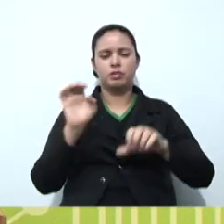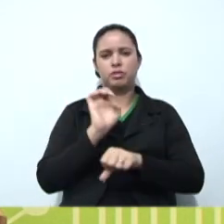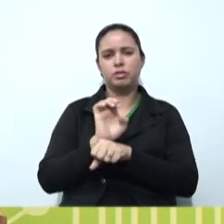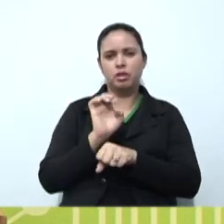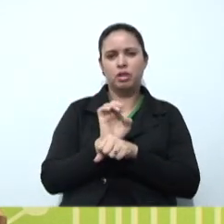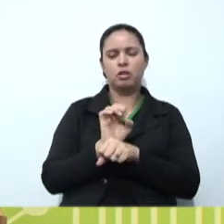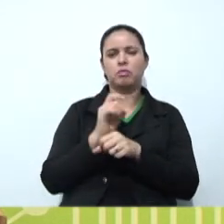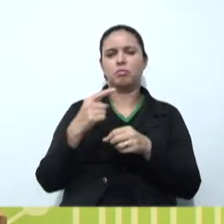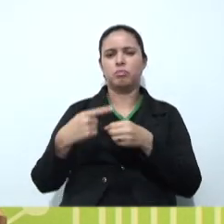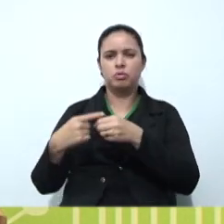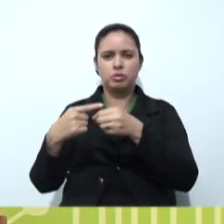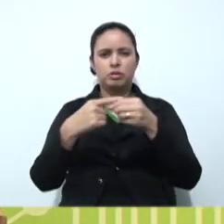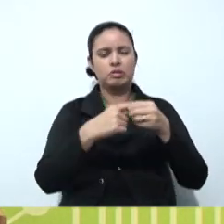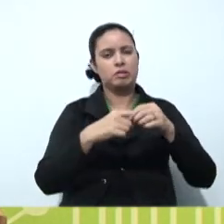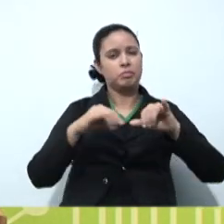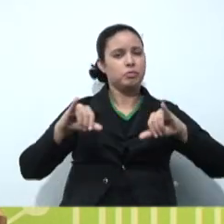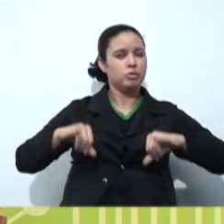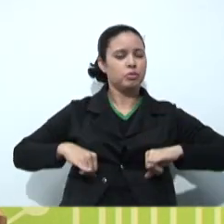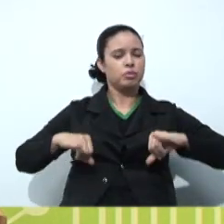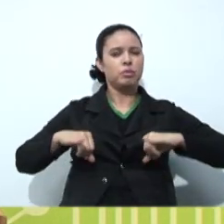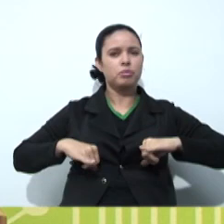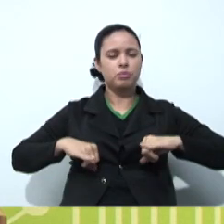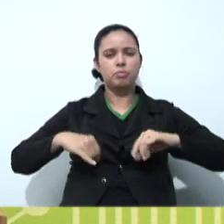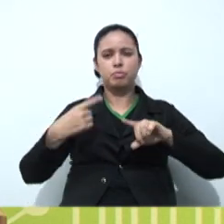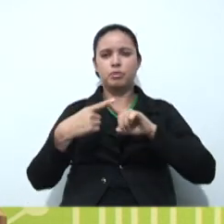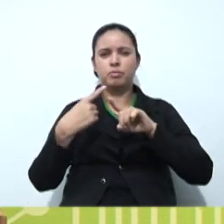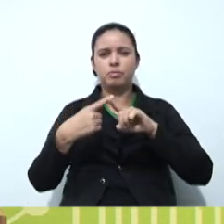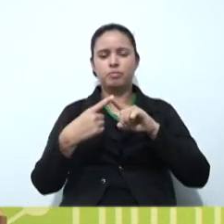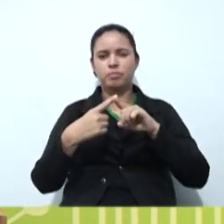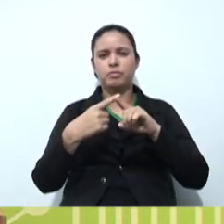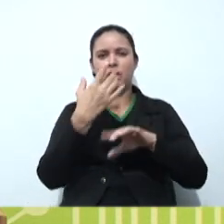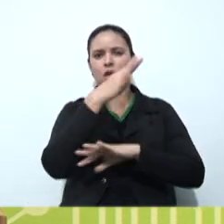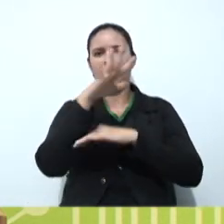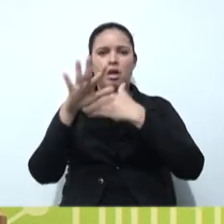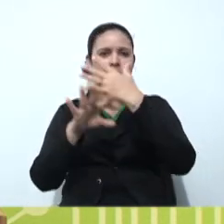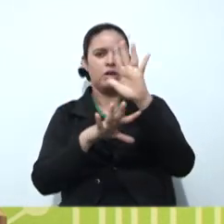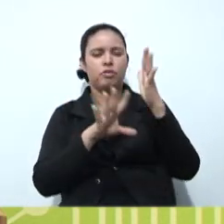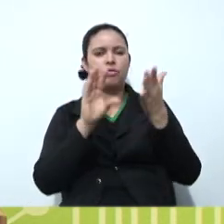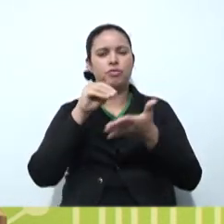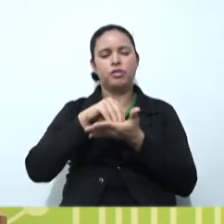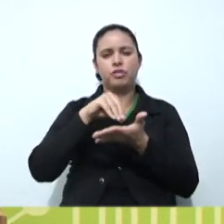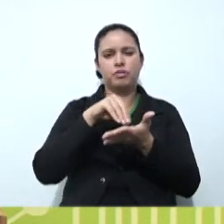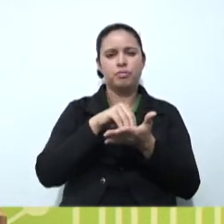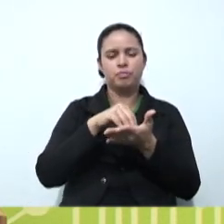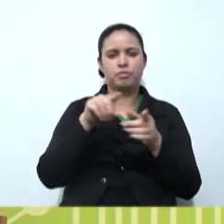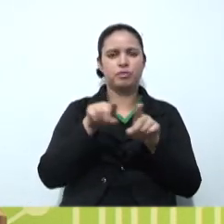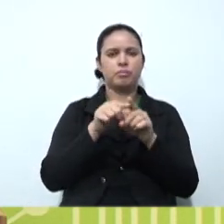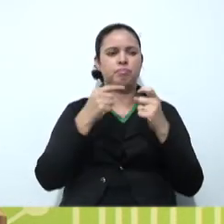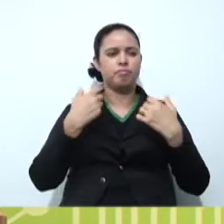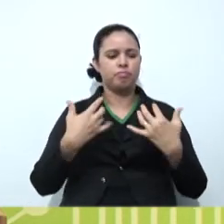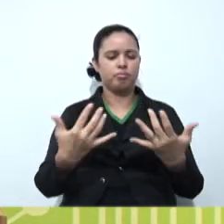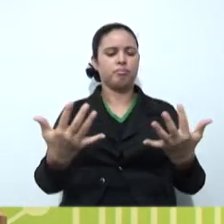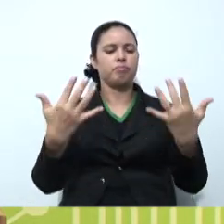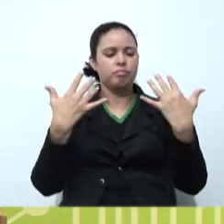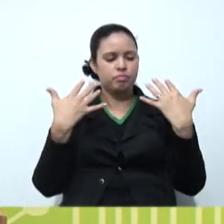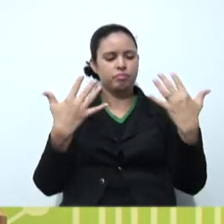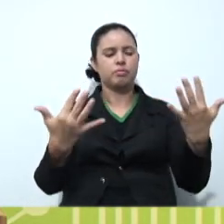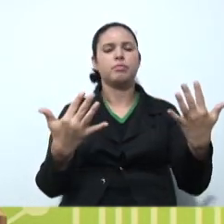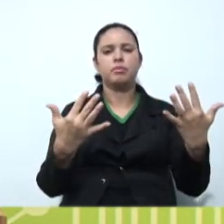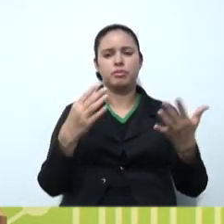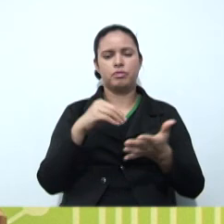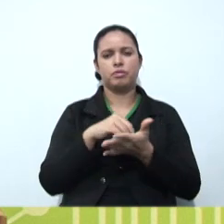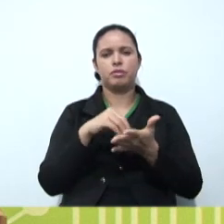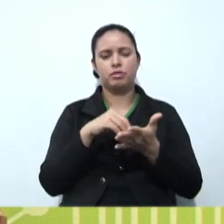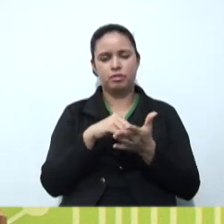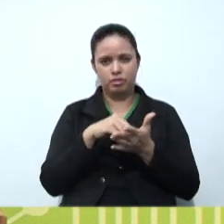determinados municípios que sofrem muitas vezes por não ter vegetação, outros sofrem por ter até vegetação, mas que essa